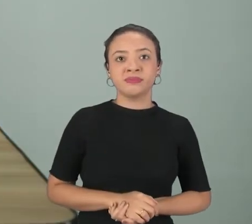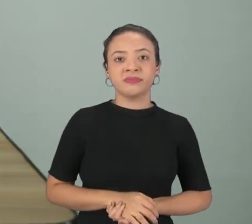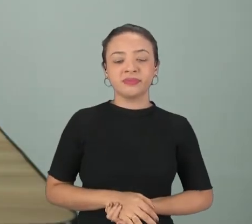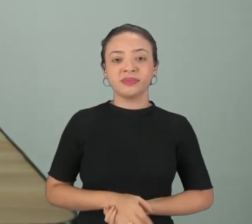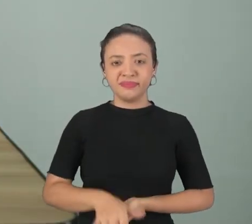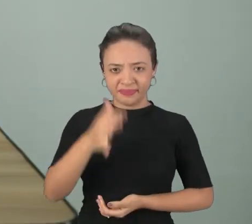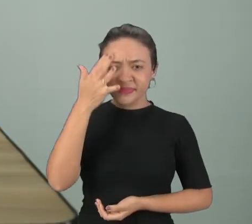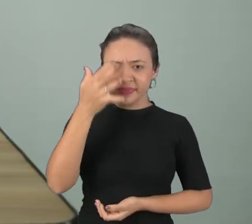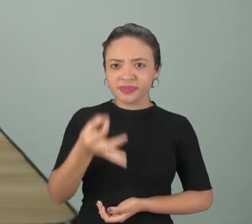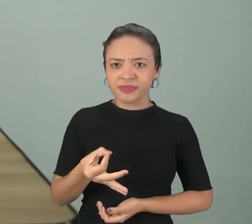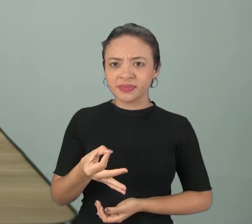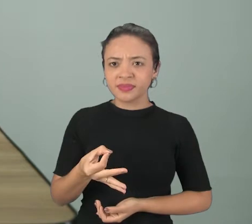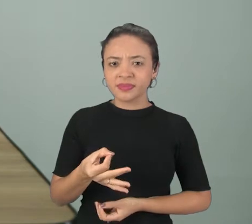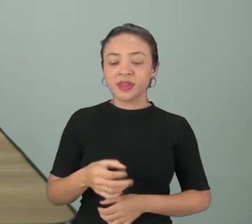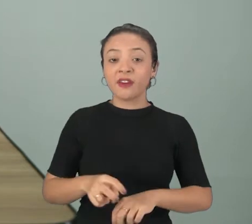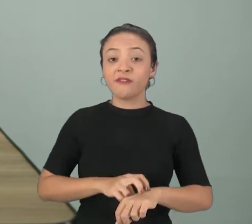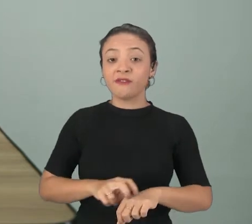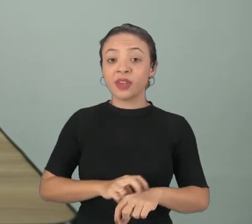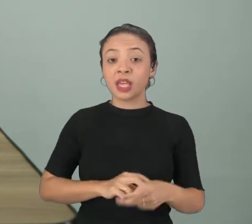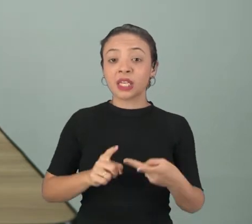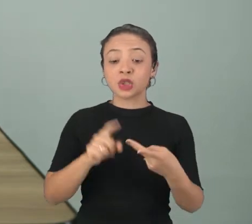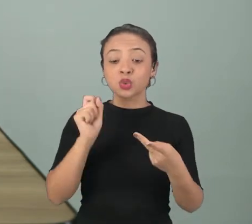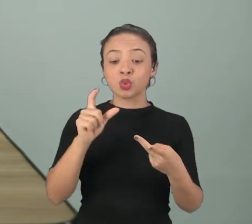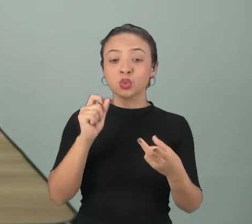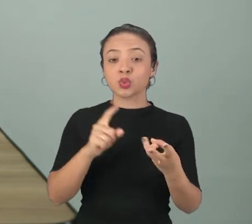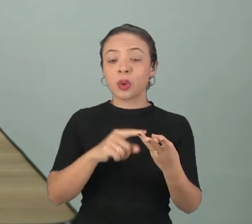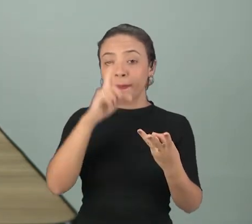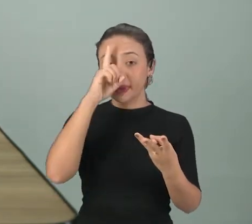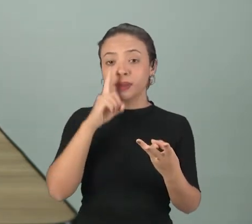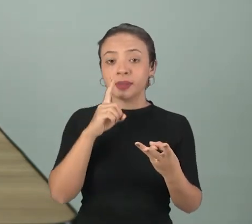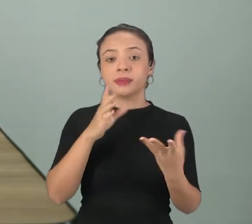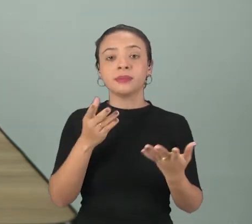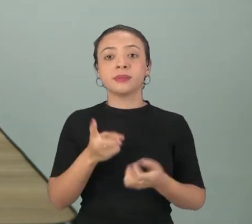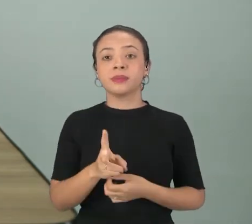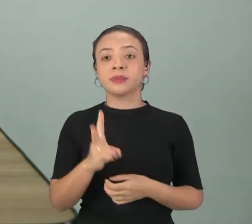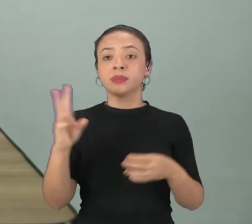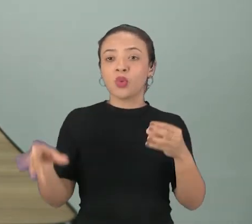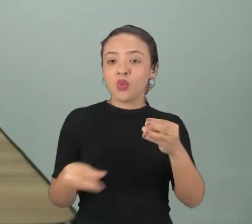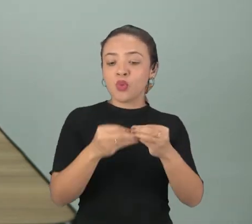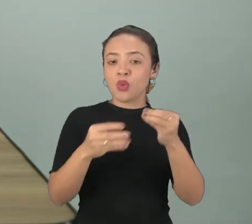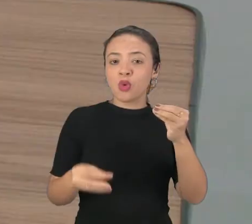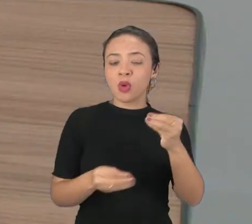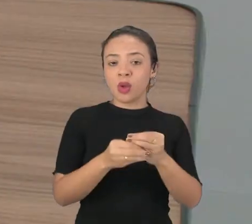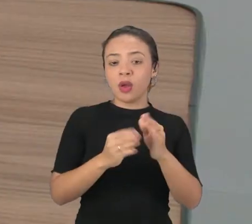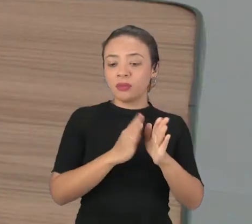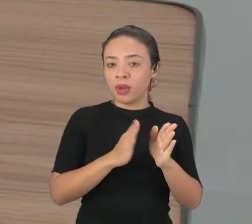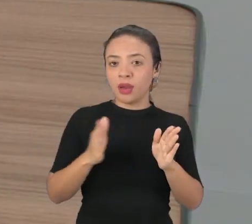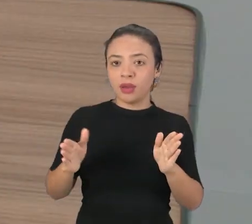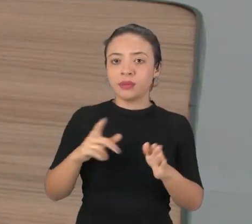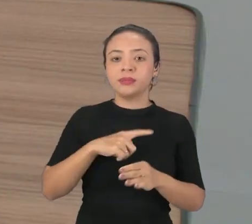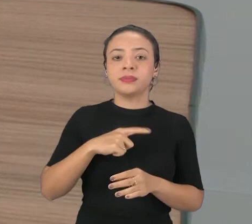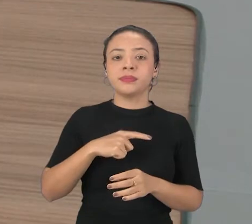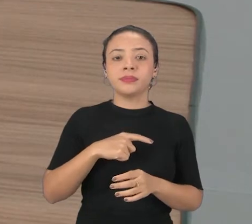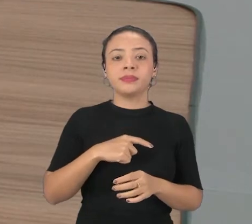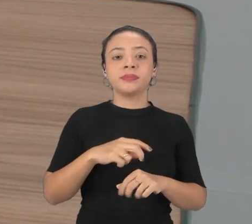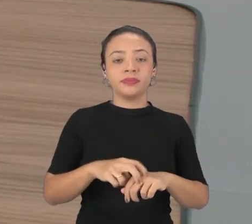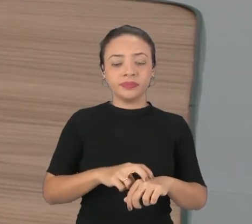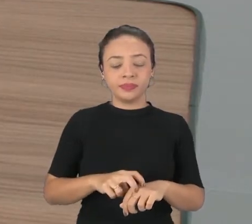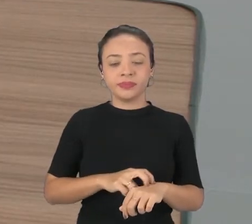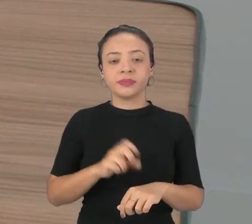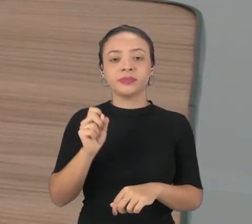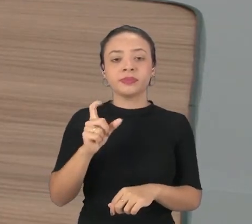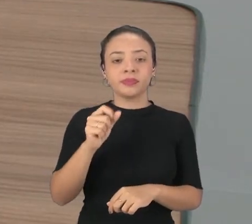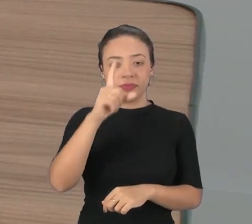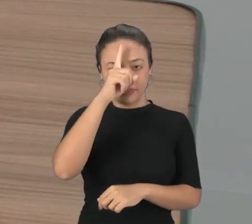certo verde azul e amarelo vamos continuar completando essa sequência Então eu tenho verde azul e